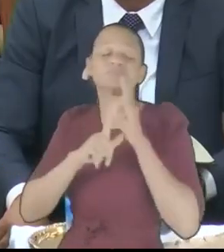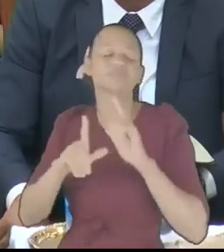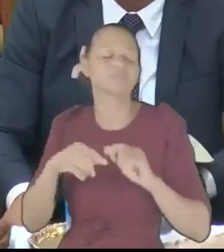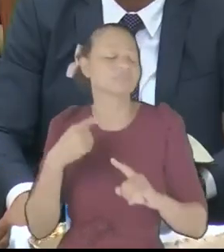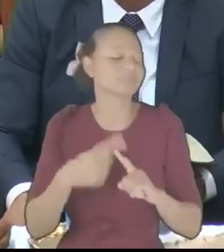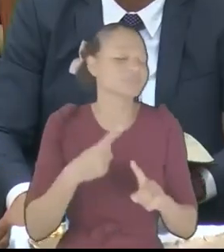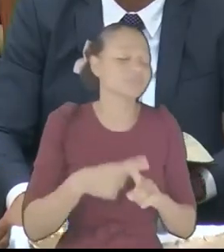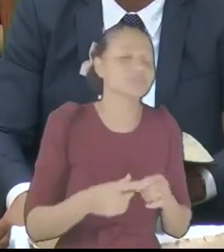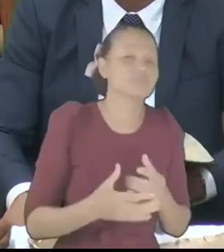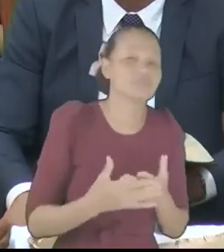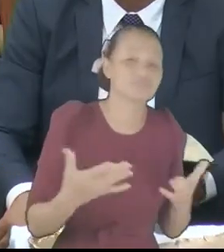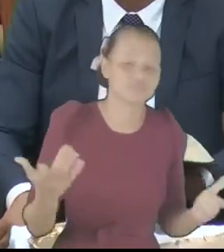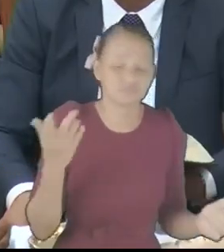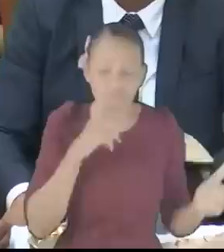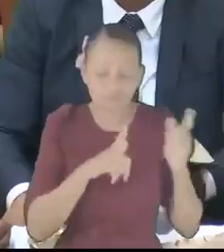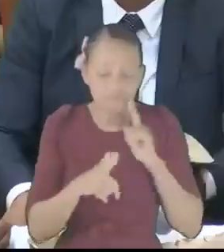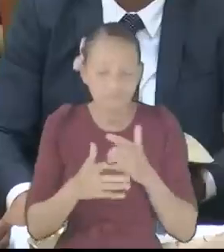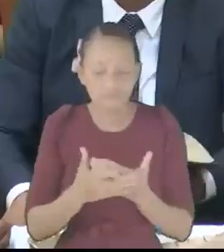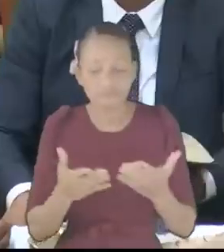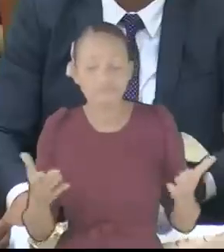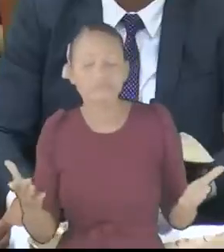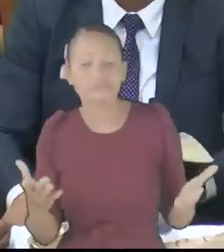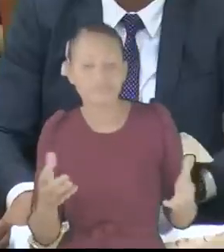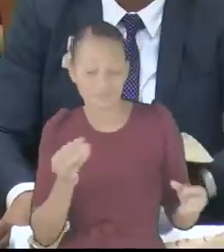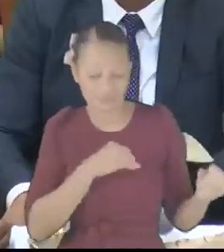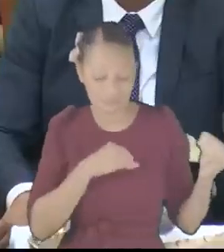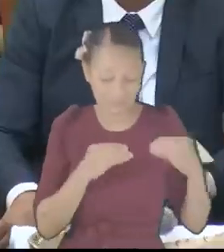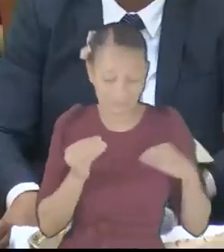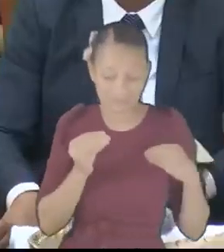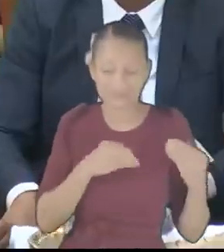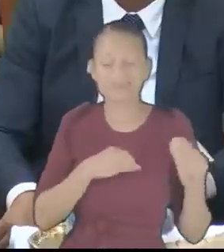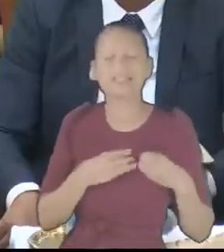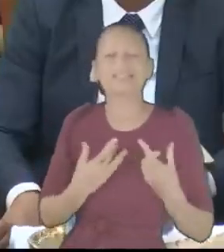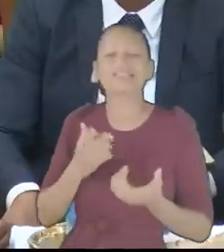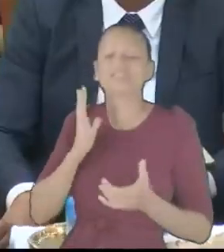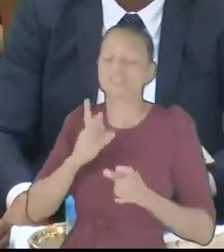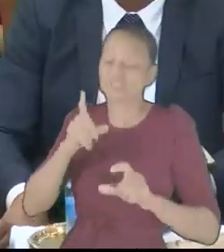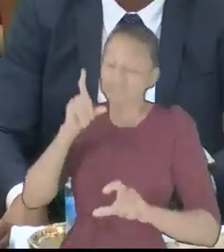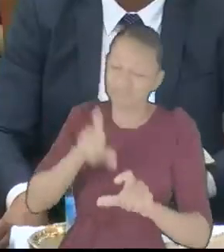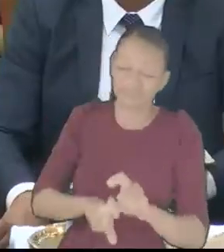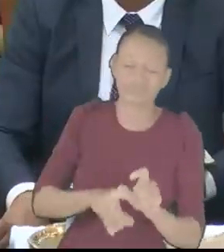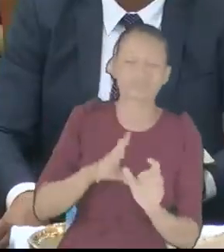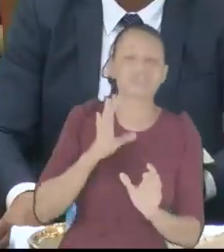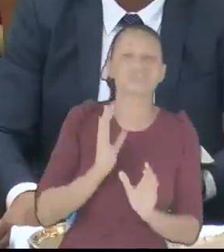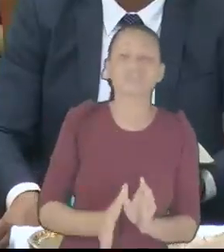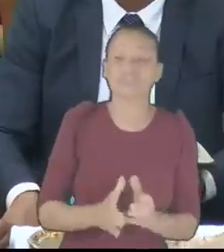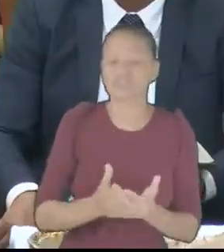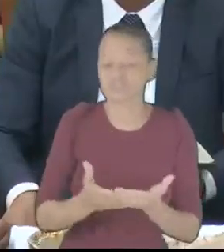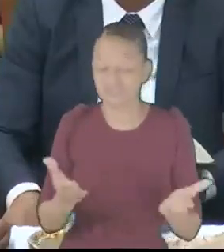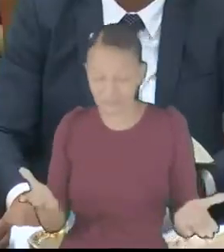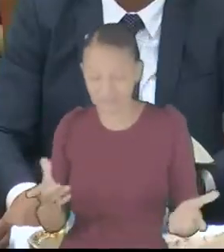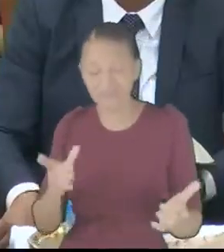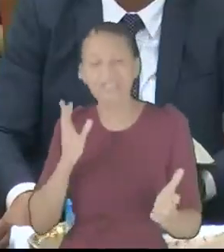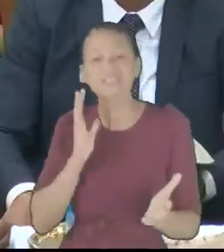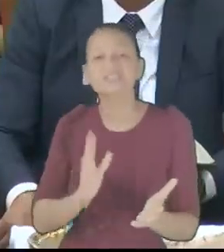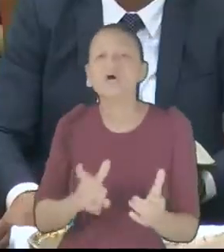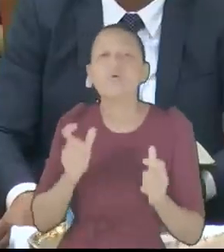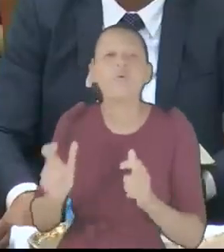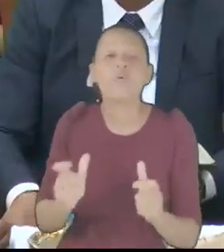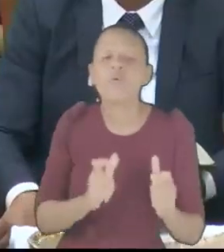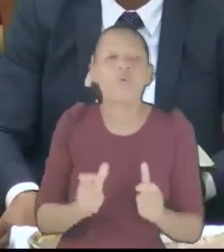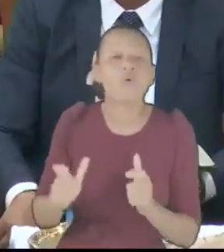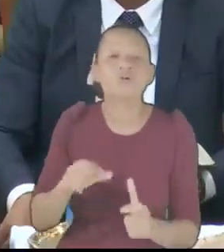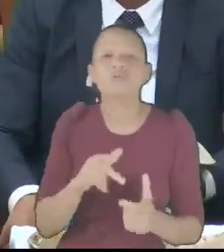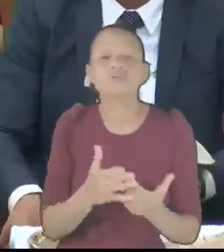Por quê? Porque alcança misericórdia. Porque o pecado, a dívida já foi carregada onde? Aquela dívida já foi carregada onde,